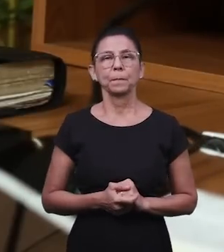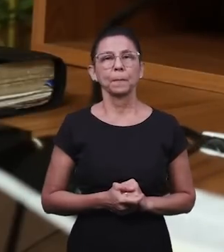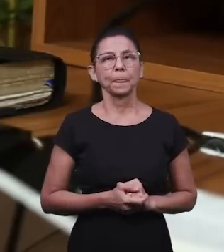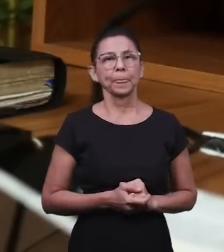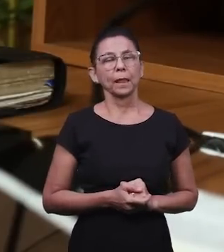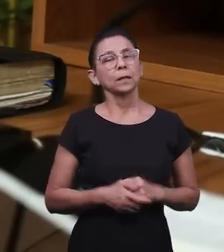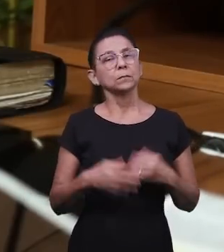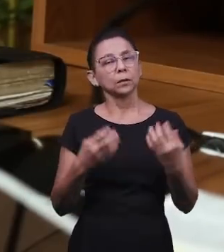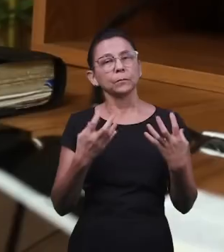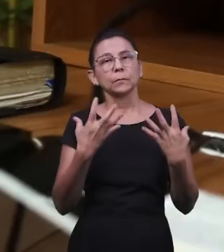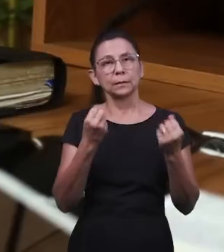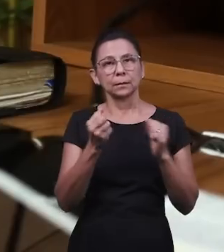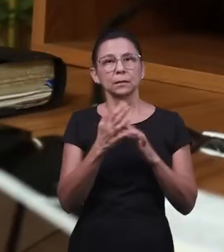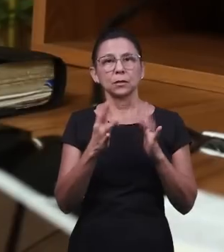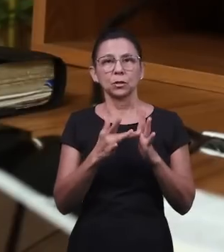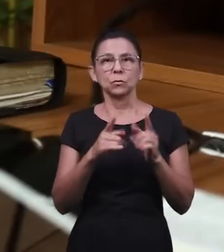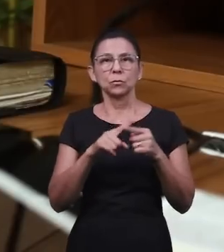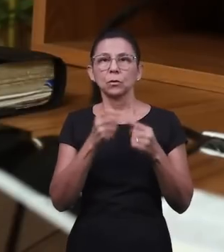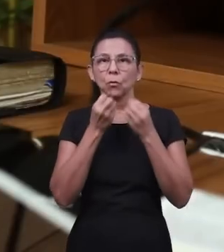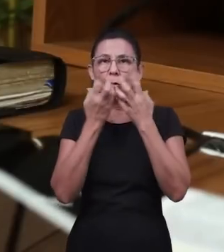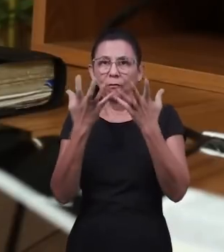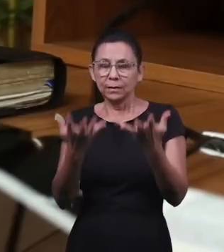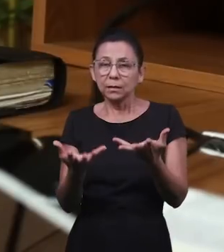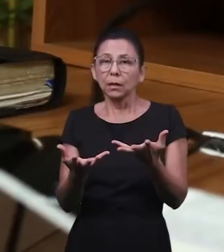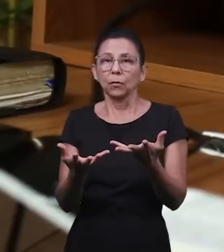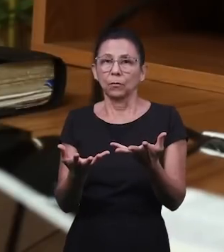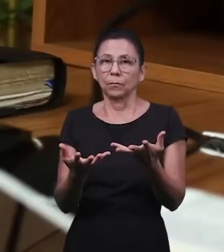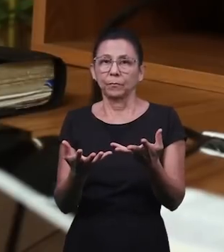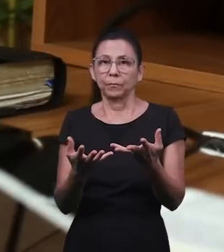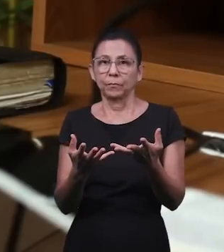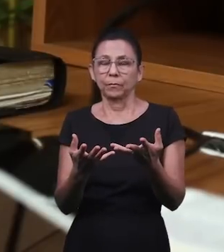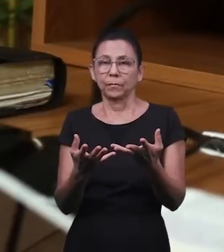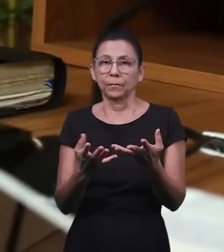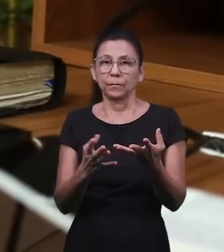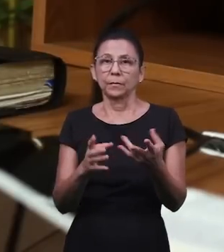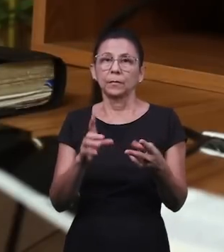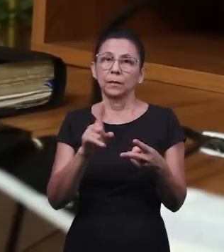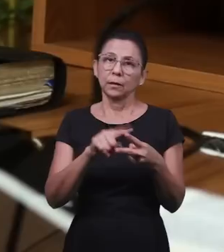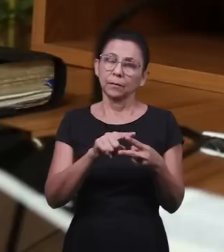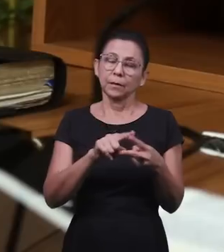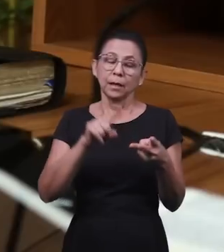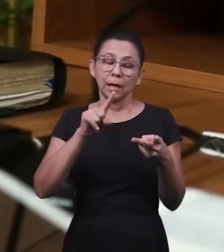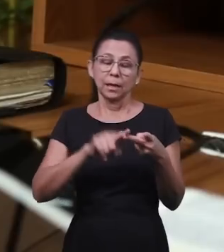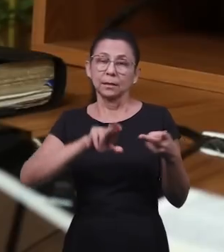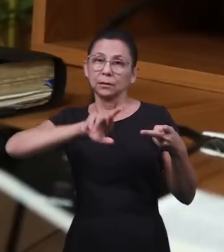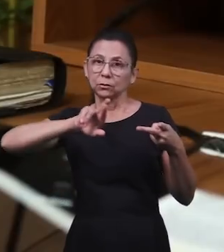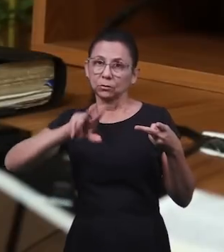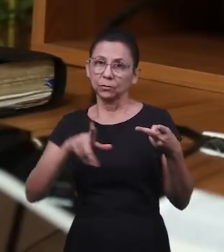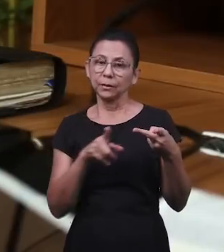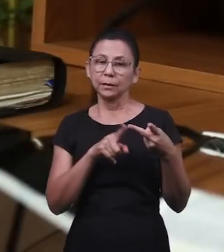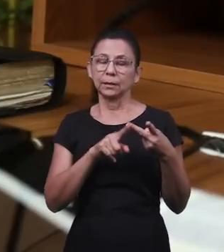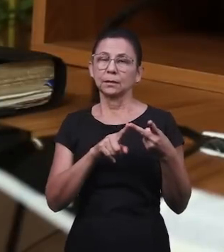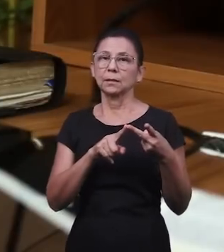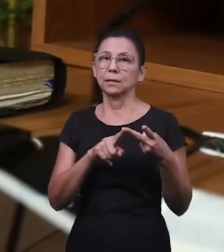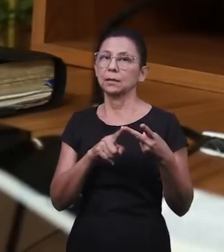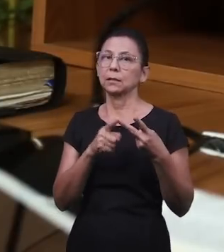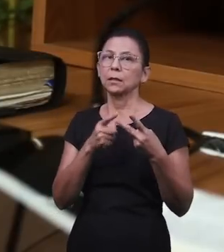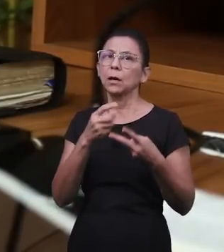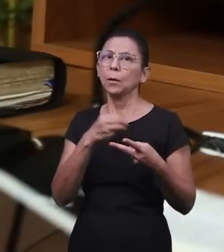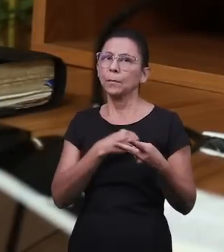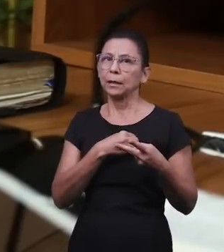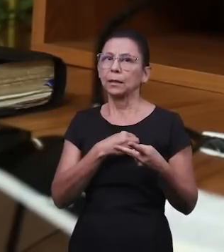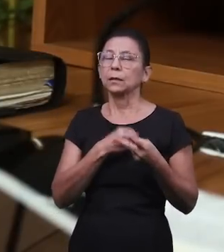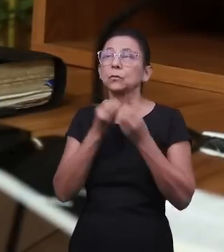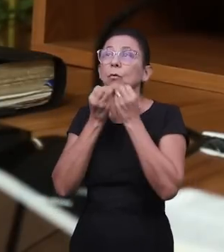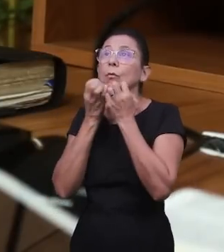coisa, aceitar Jesus. Agora, tem a confissão de pecados. Essa confissão, se não houver a confissão,